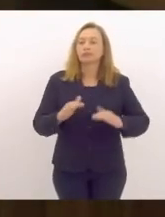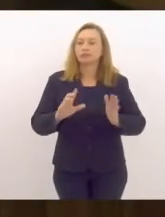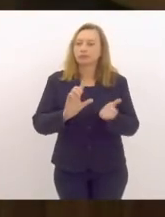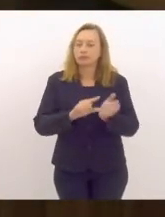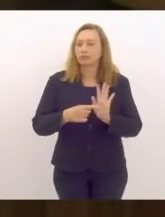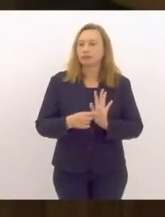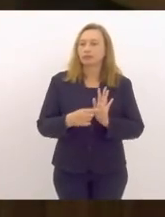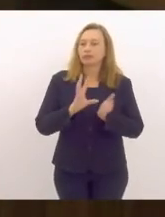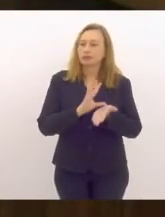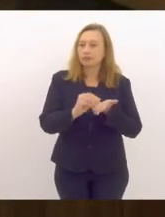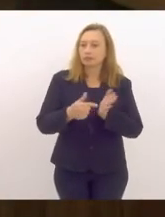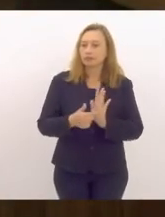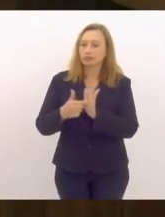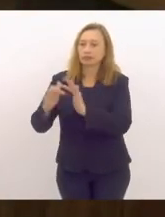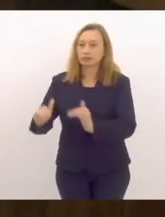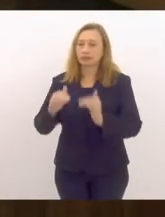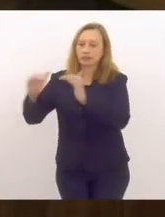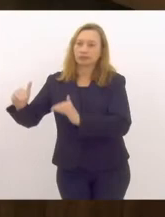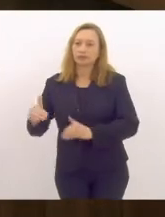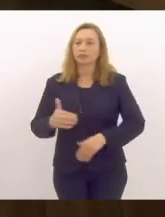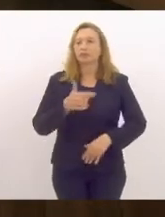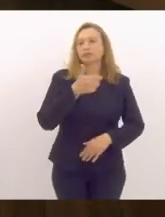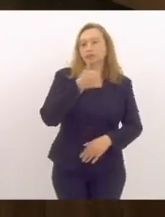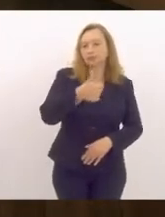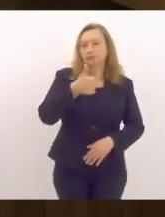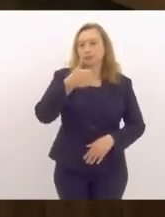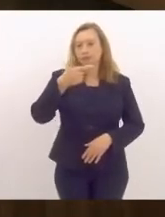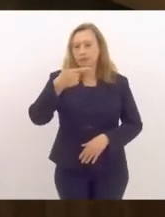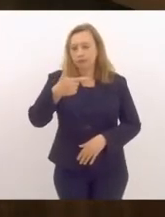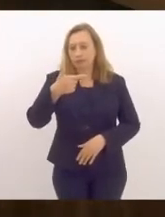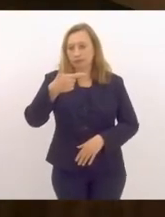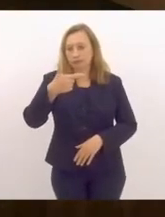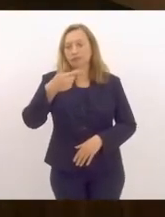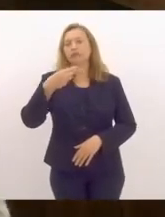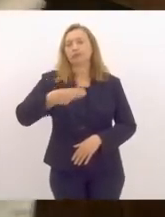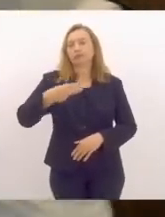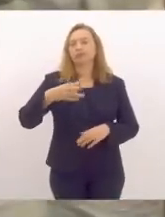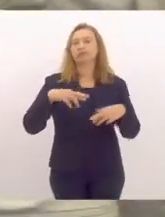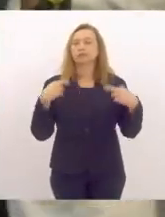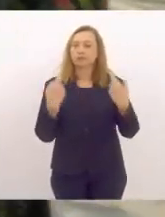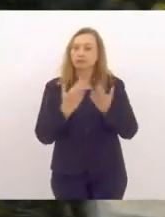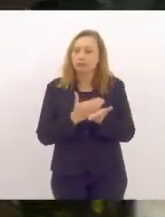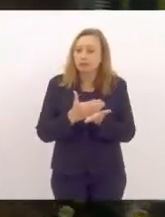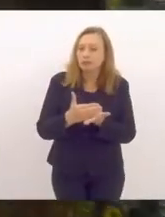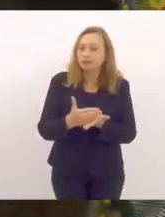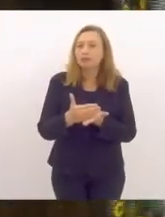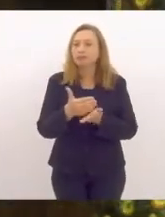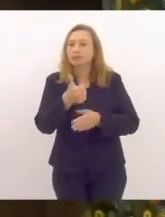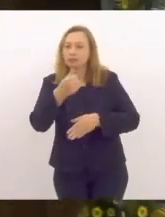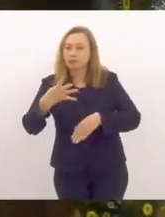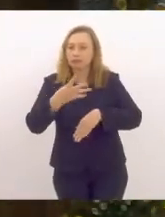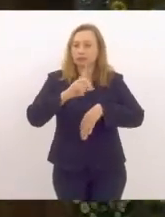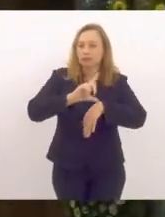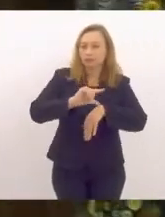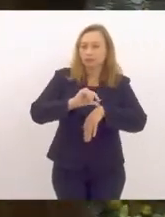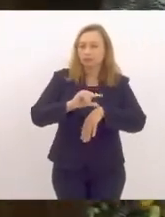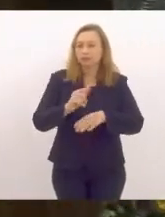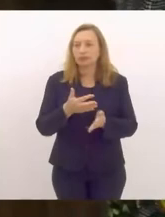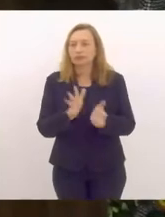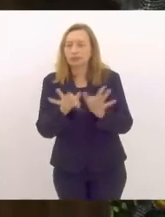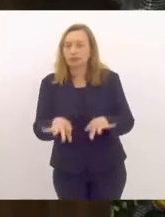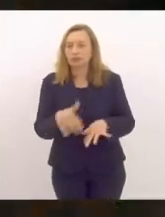exatidão o ocorrido na 73ª sessão ordinária, que, iniciada às 14 horas, encerrou-se às 16 horas e 7